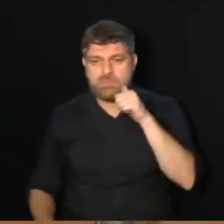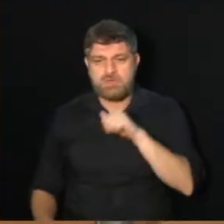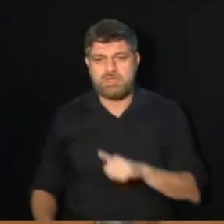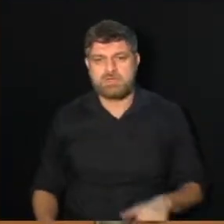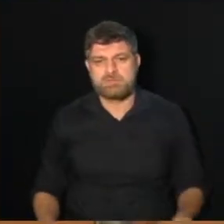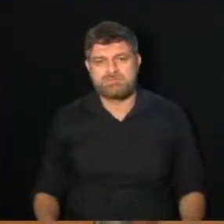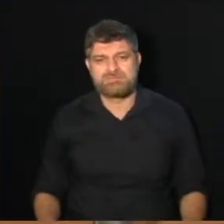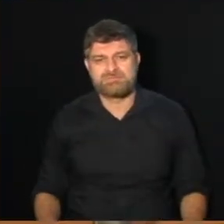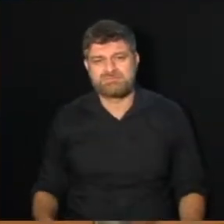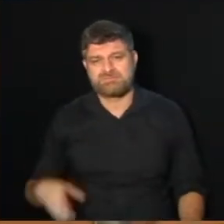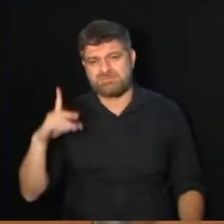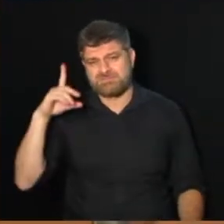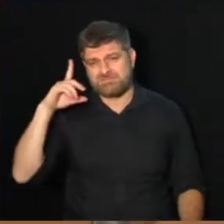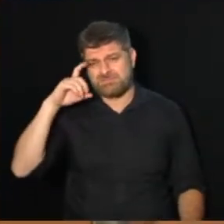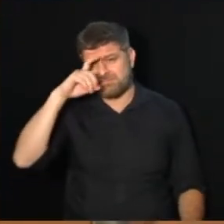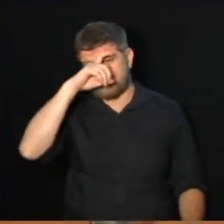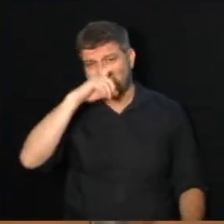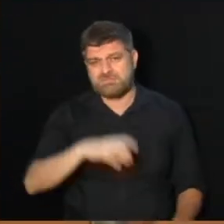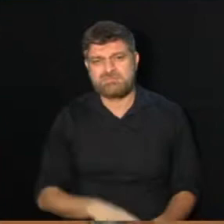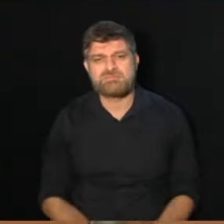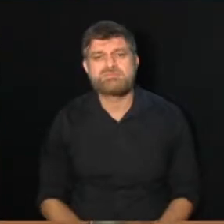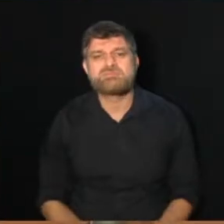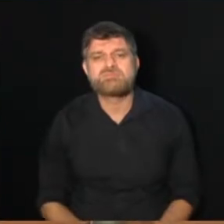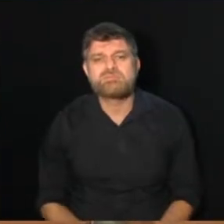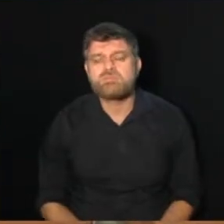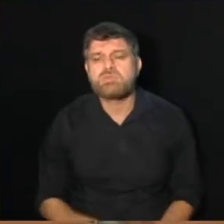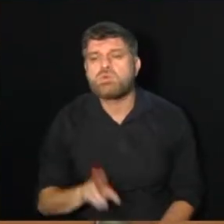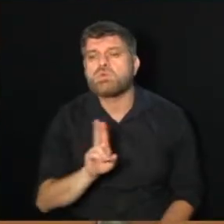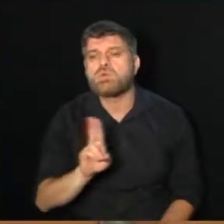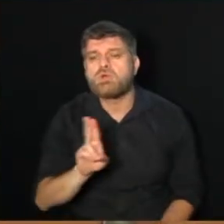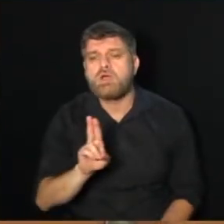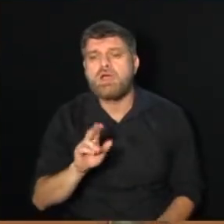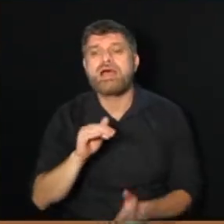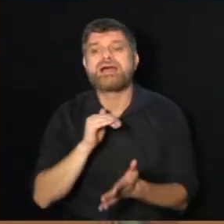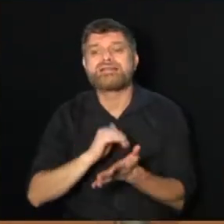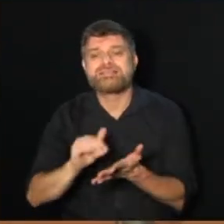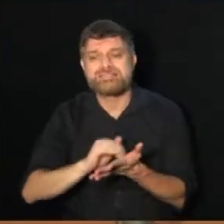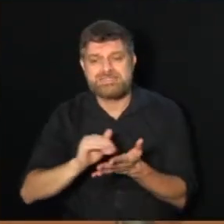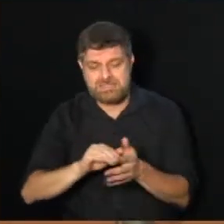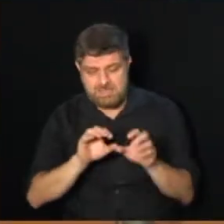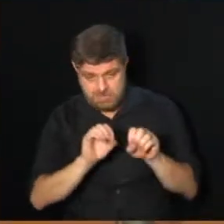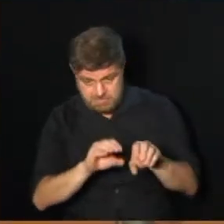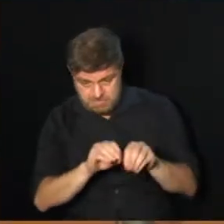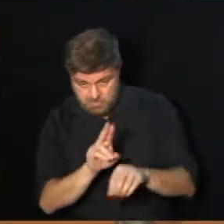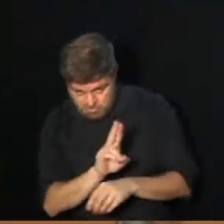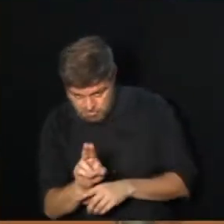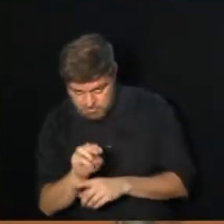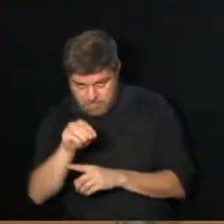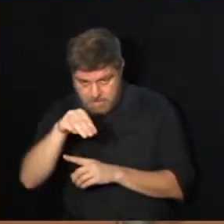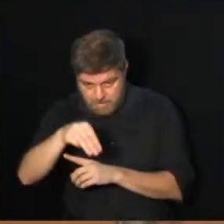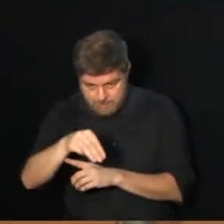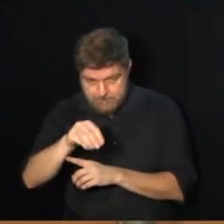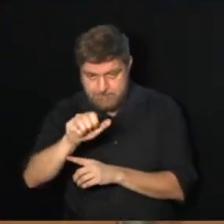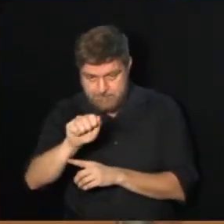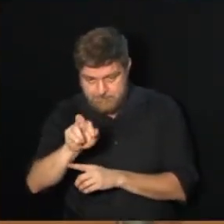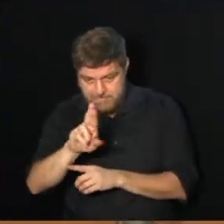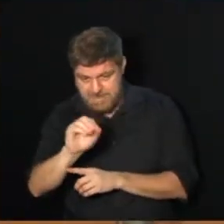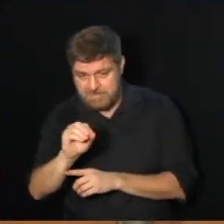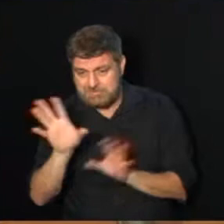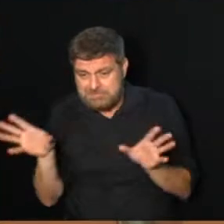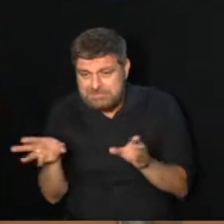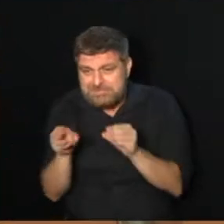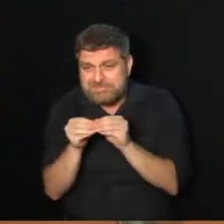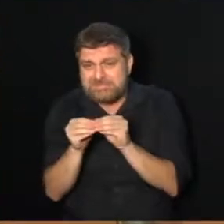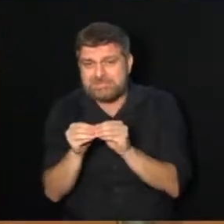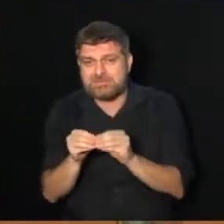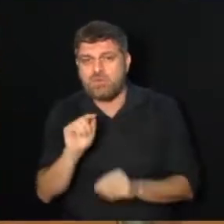Bom, é difícil falar em poucas palavras. Você é o Mário, né? Da Secretaria Municipal de Educação. Você é o Mário, é isso. É difícil falar em poucas palavras o